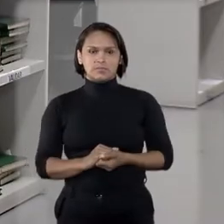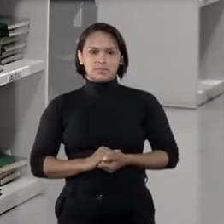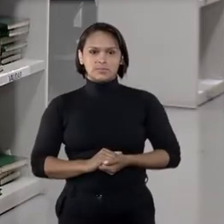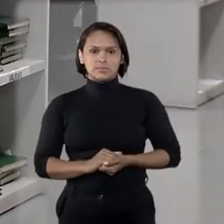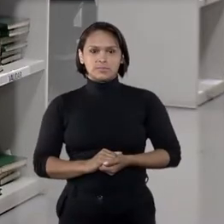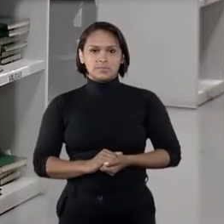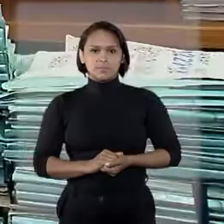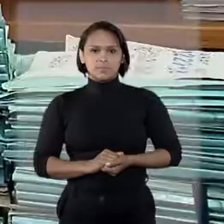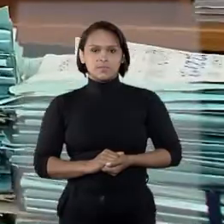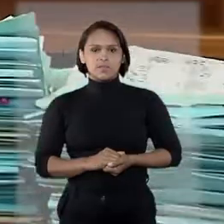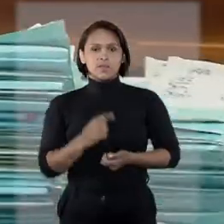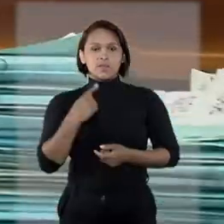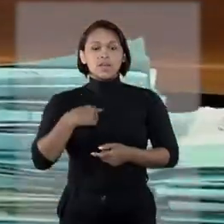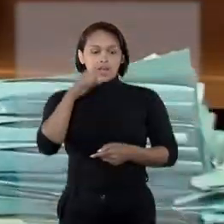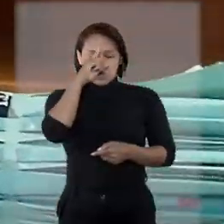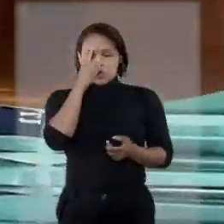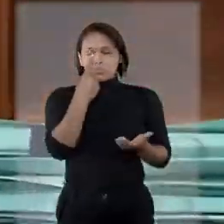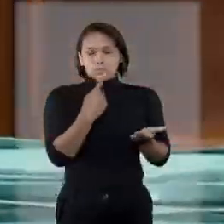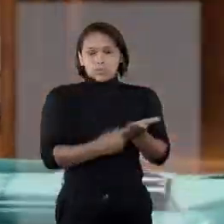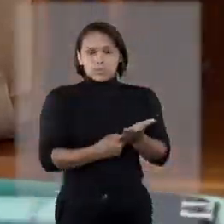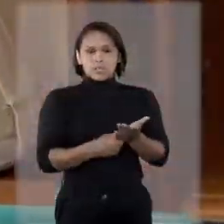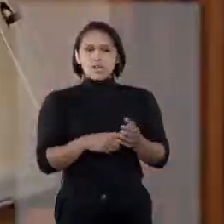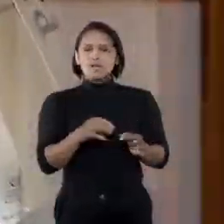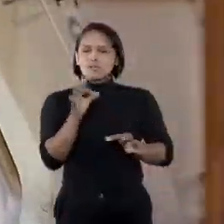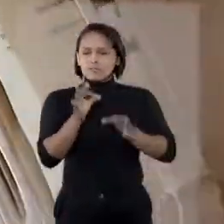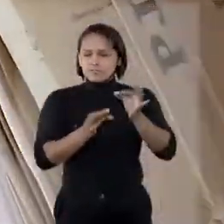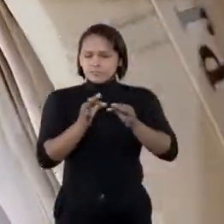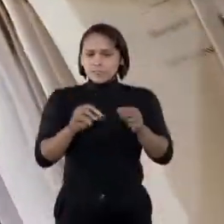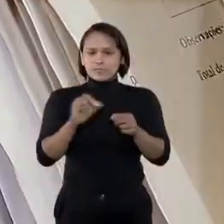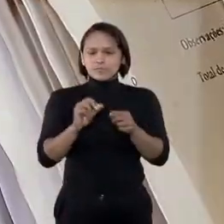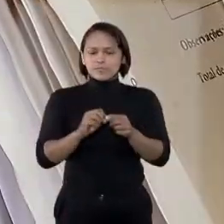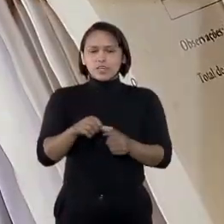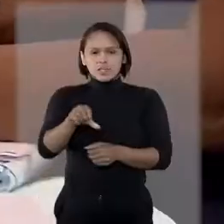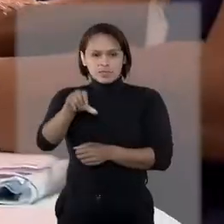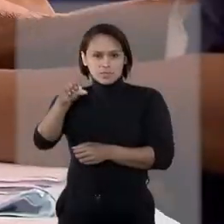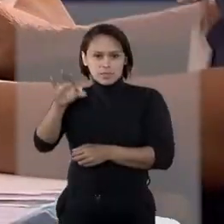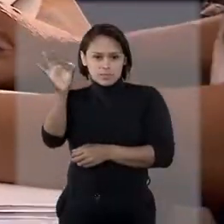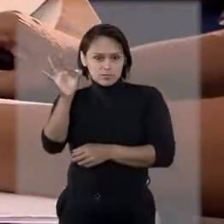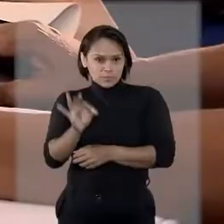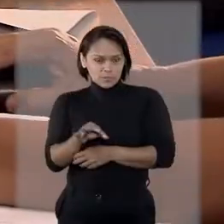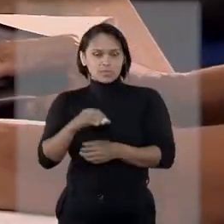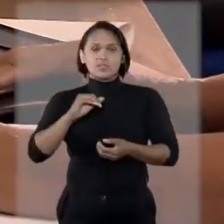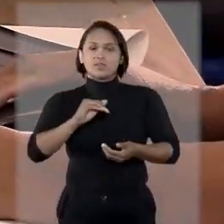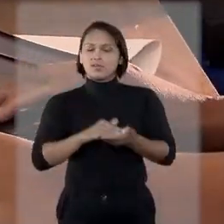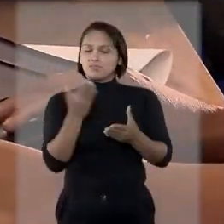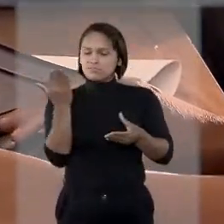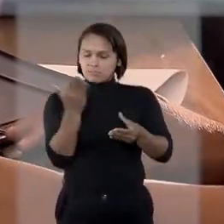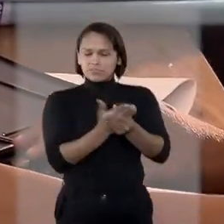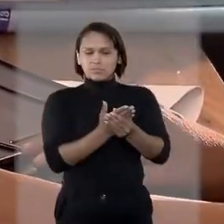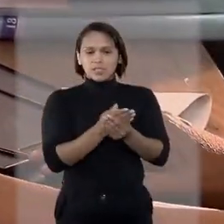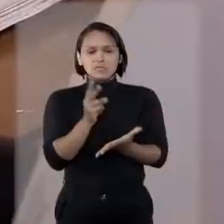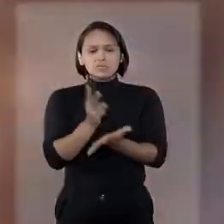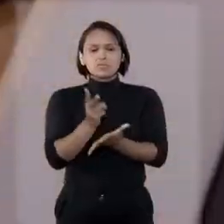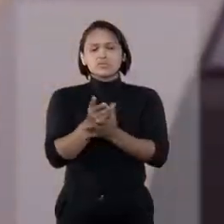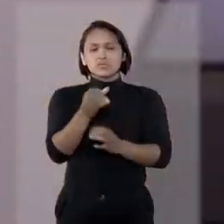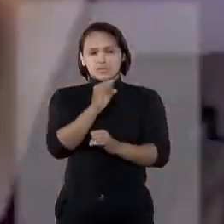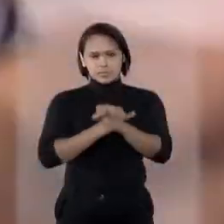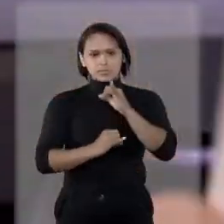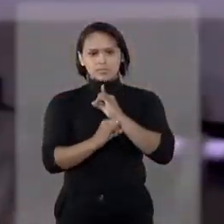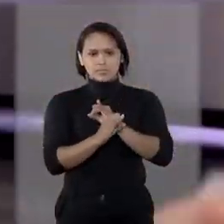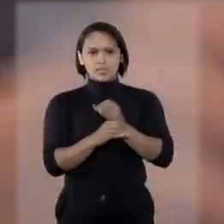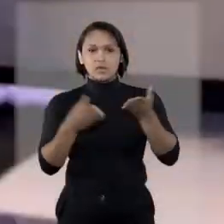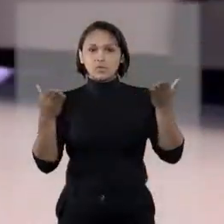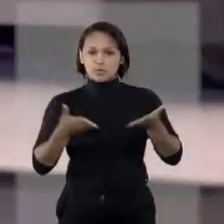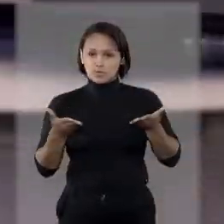E a missão foi cumprida. 99% dos processos do Tribunal da Cidadania estão no formato